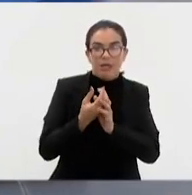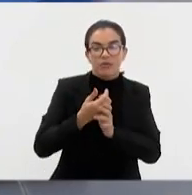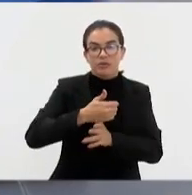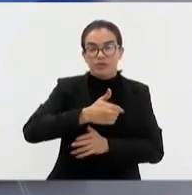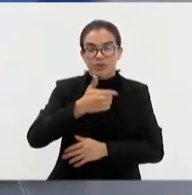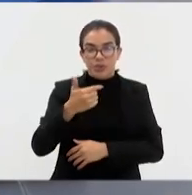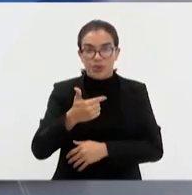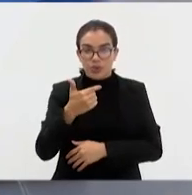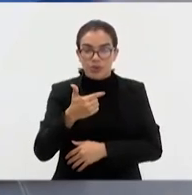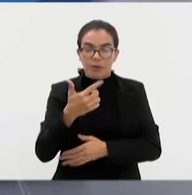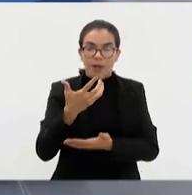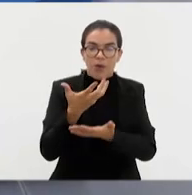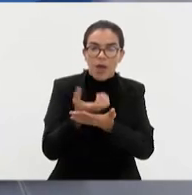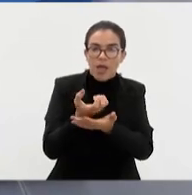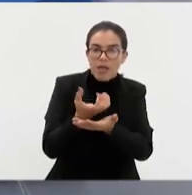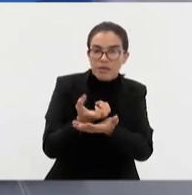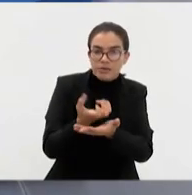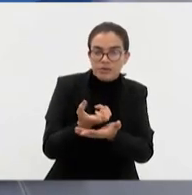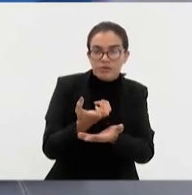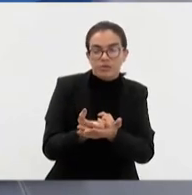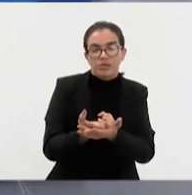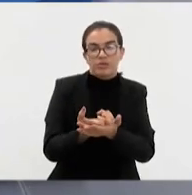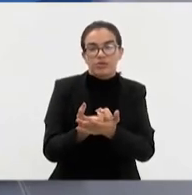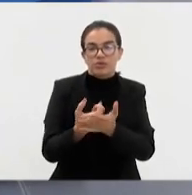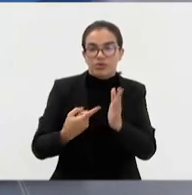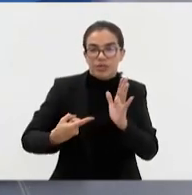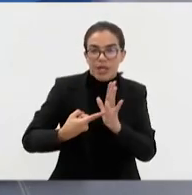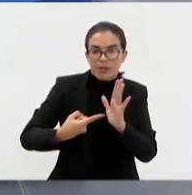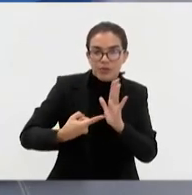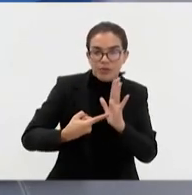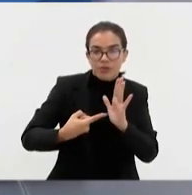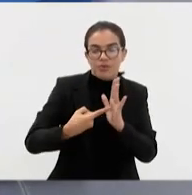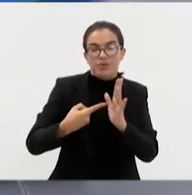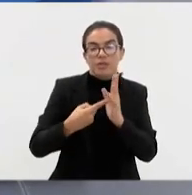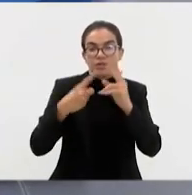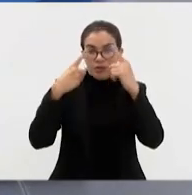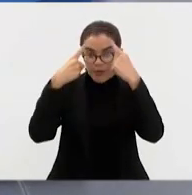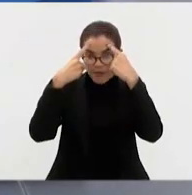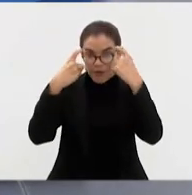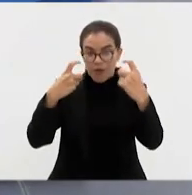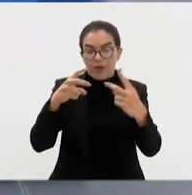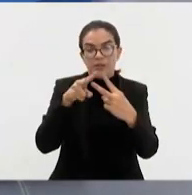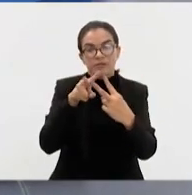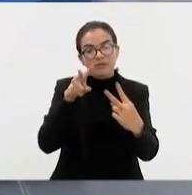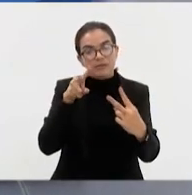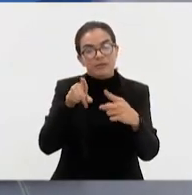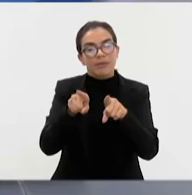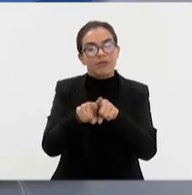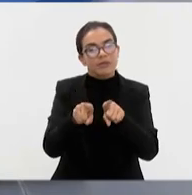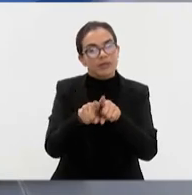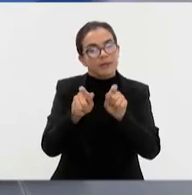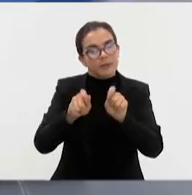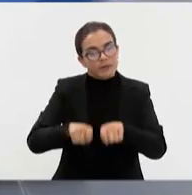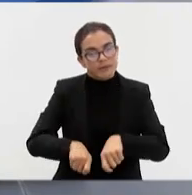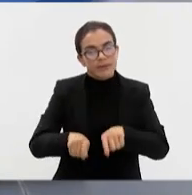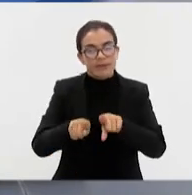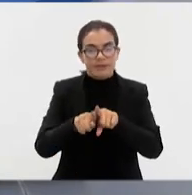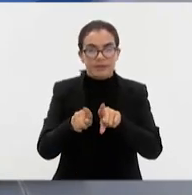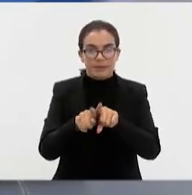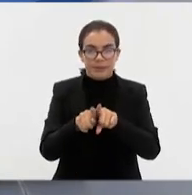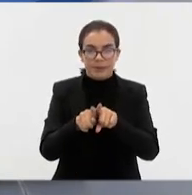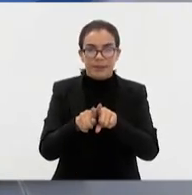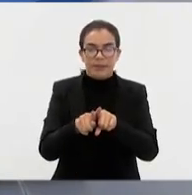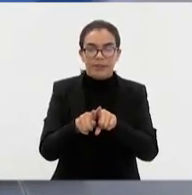para o registro de ocorrência que preveja a violência cibernética, mas ter também a possibilidade